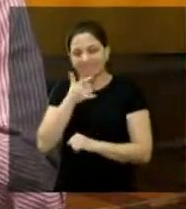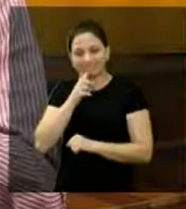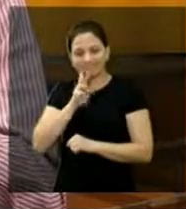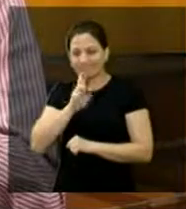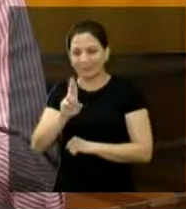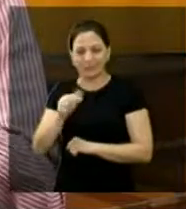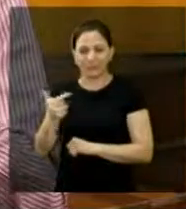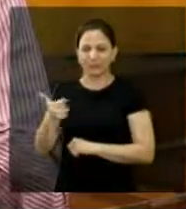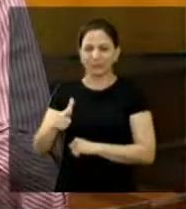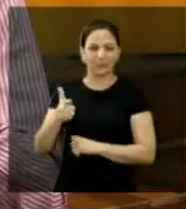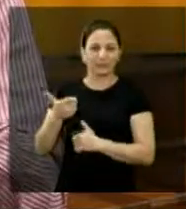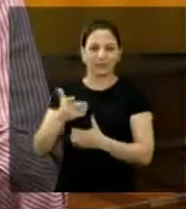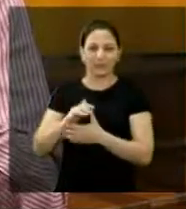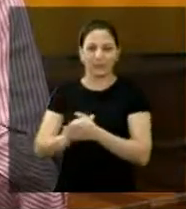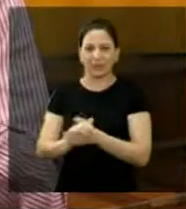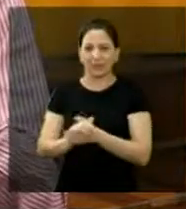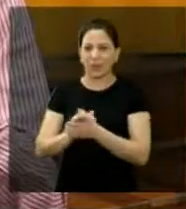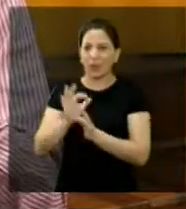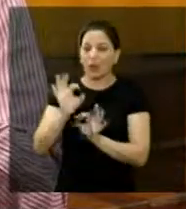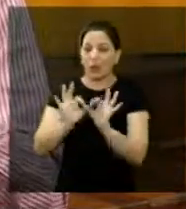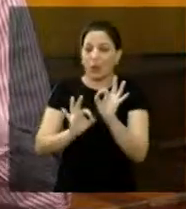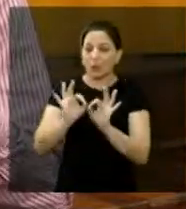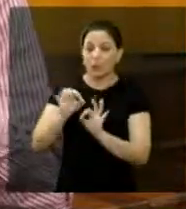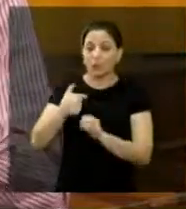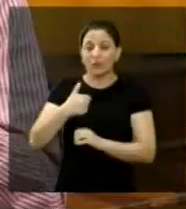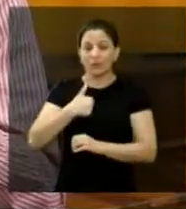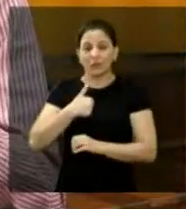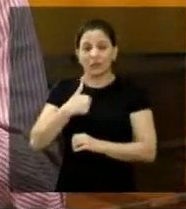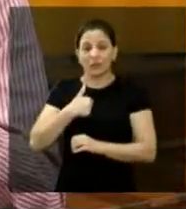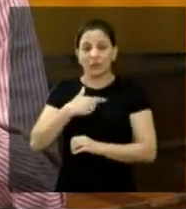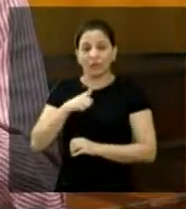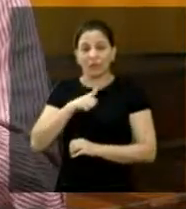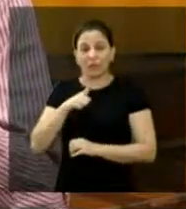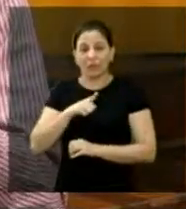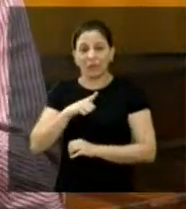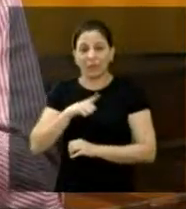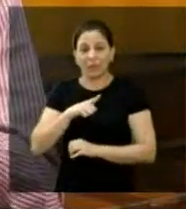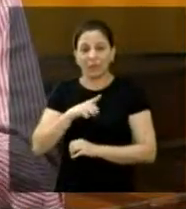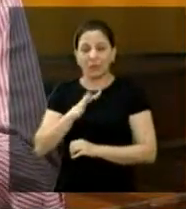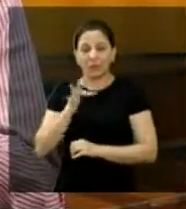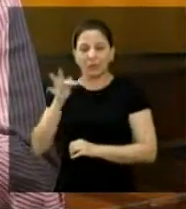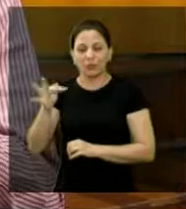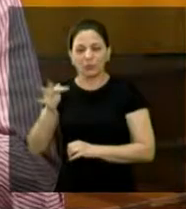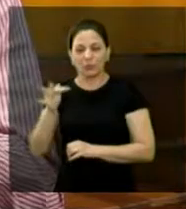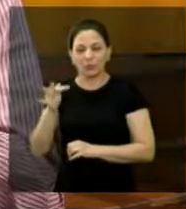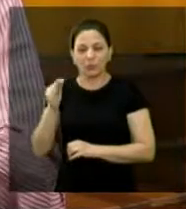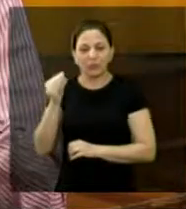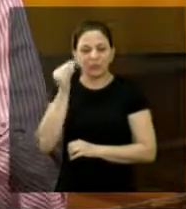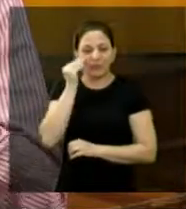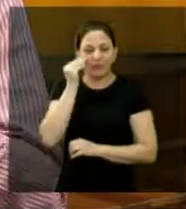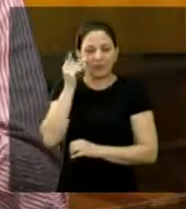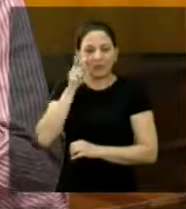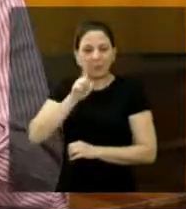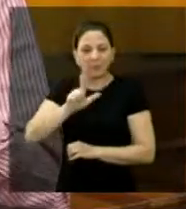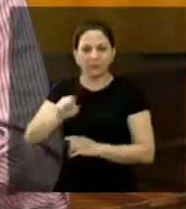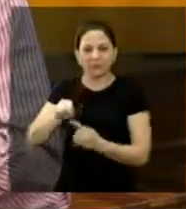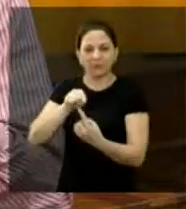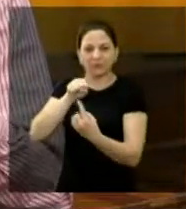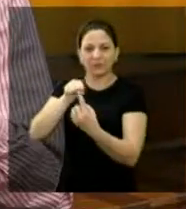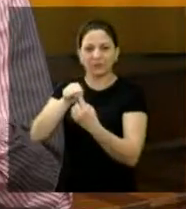gostaria, o projeto, né, que eu tenho, e não sei se eu vou poder realizar, espero que sim, eu ir me